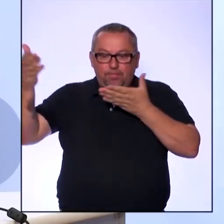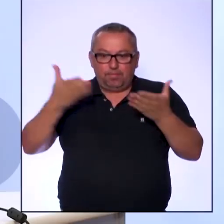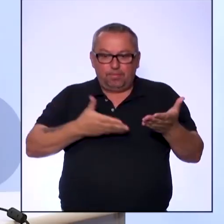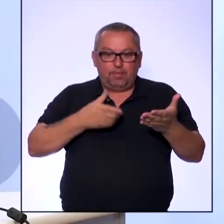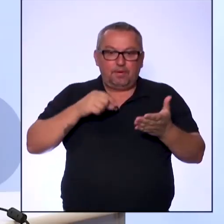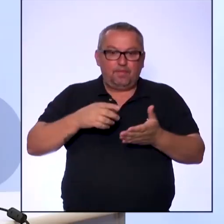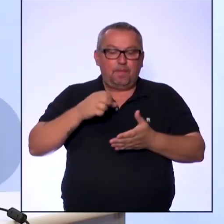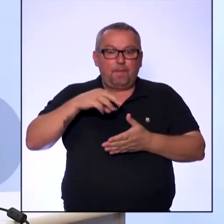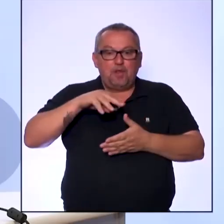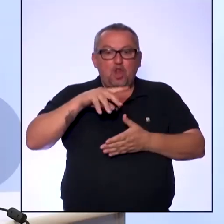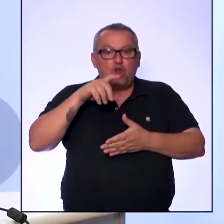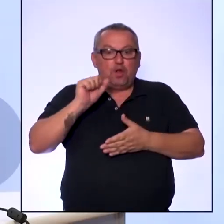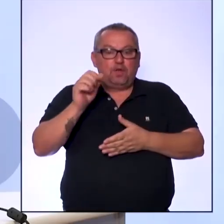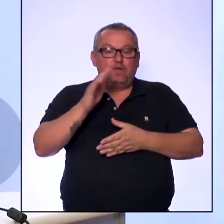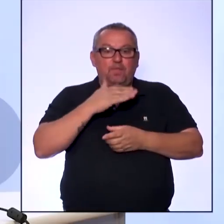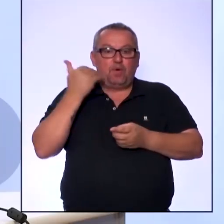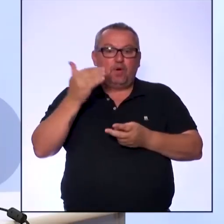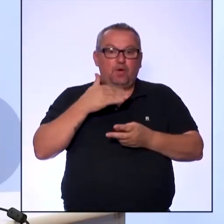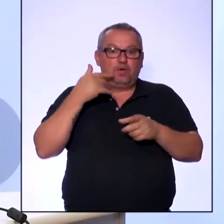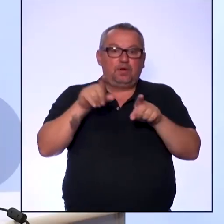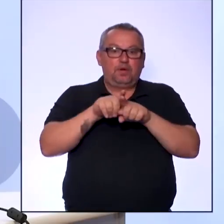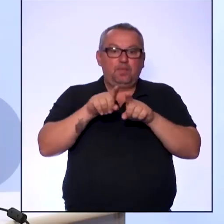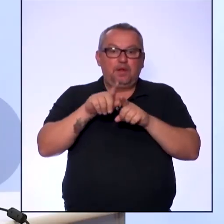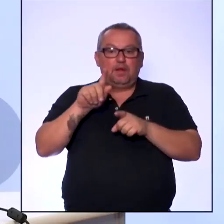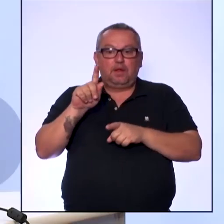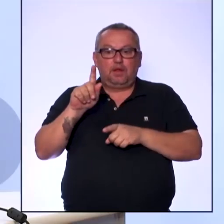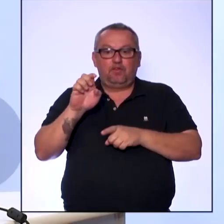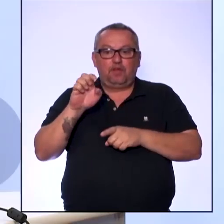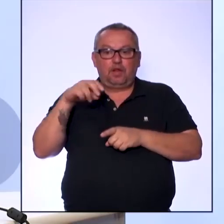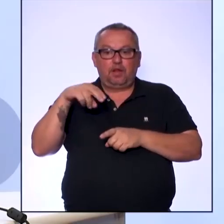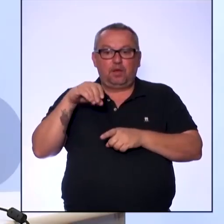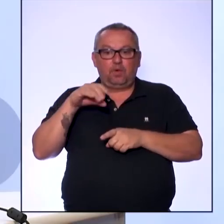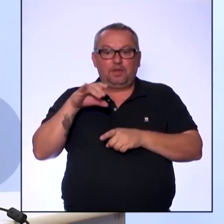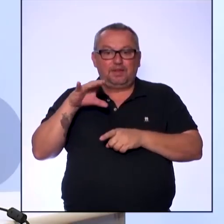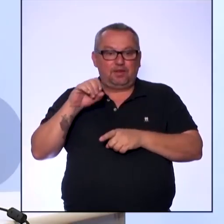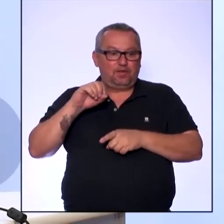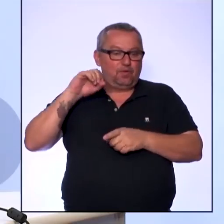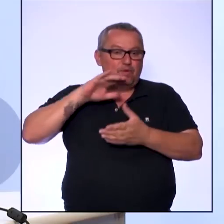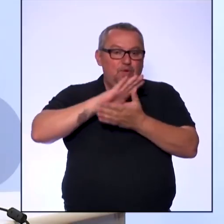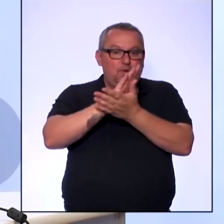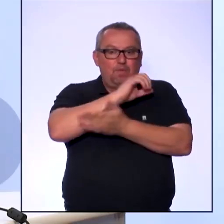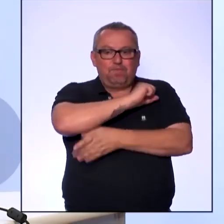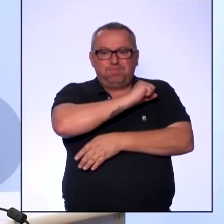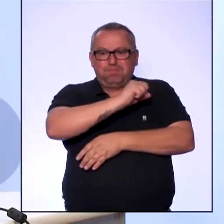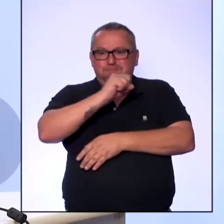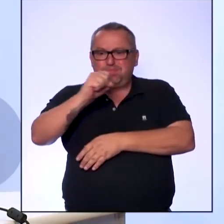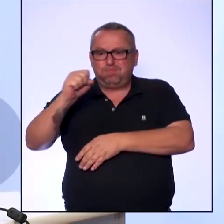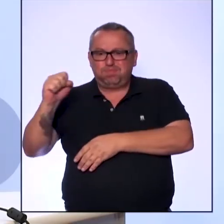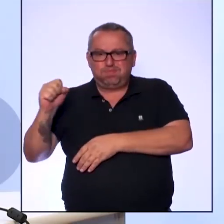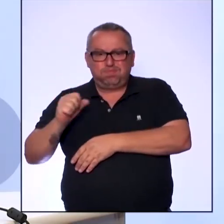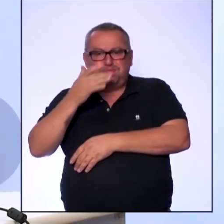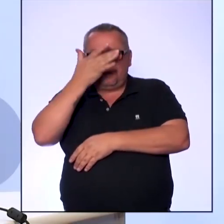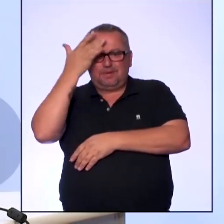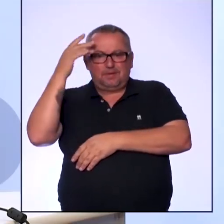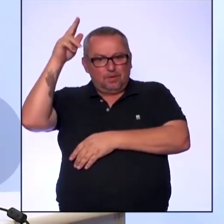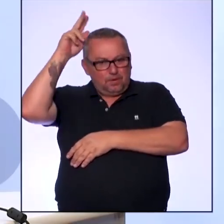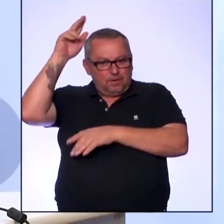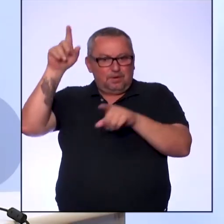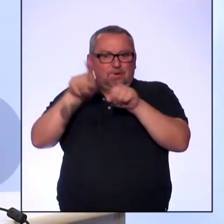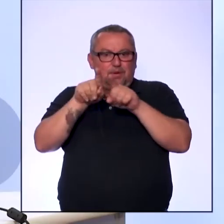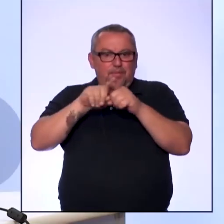dos ameríndios aqui, desses povos que já estavam nessa região aí da América Latina. Né? Então, teve o